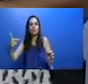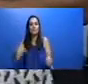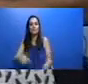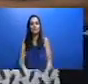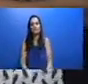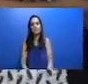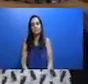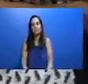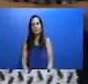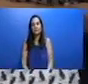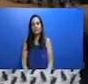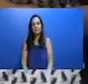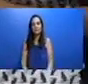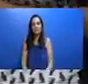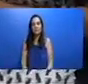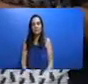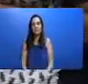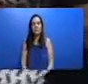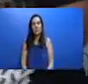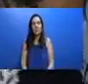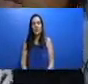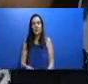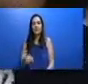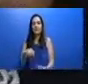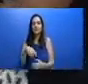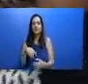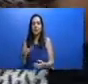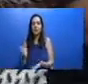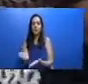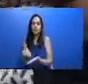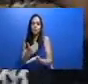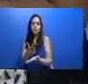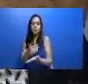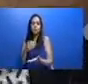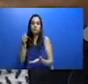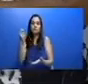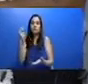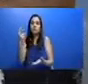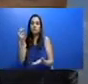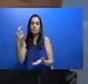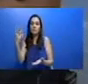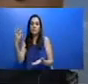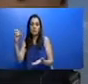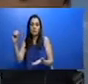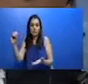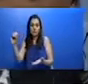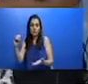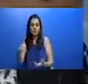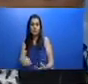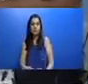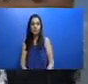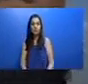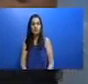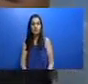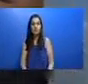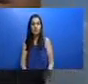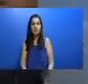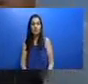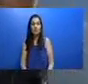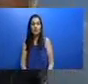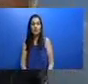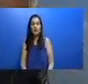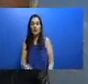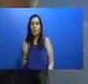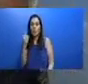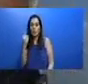dúzia. Lá na página 230, nós temos, olha lá, 2 caixinhas de ovos. Vamos